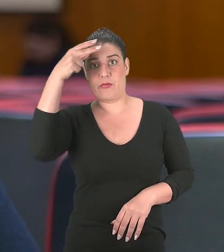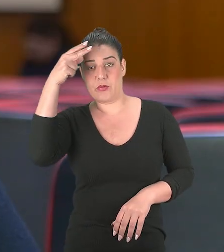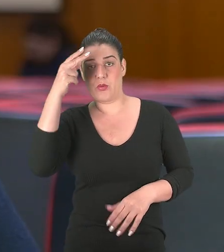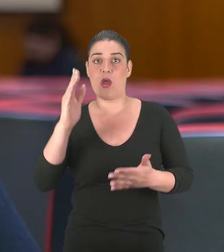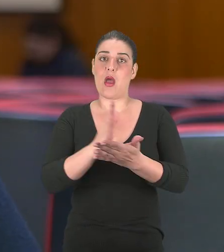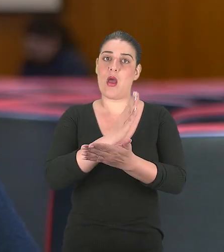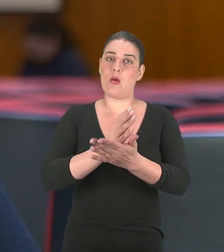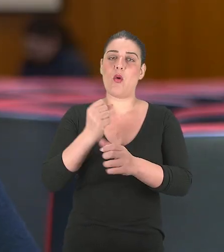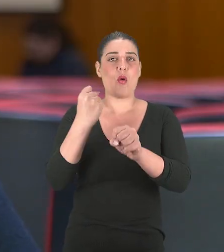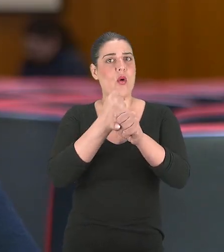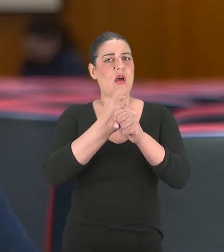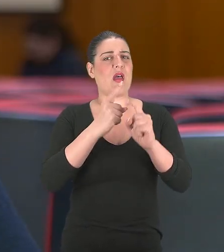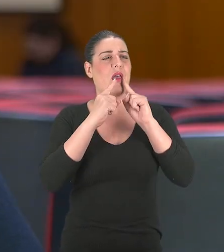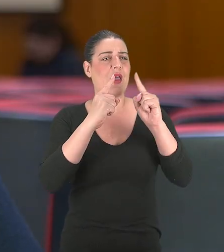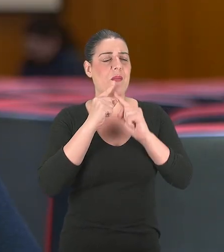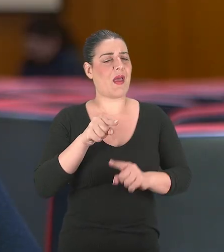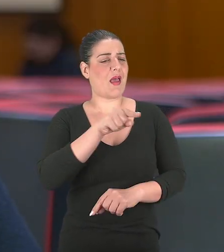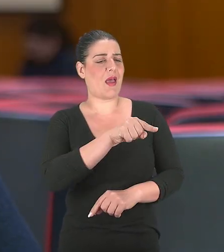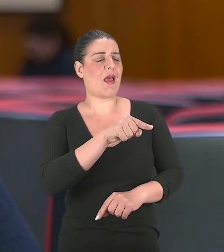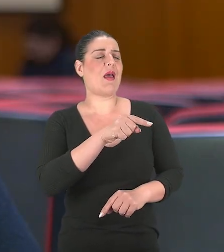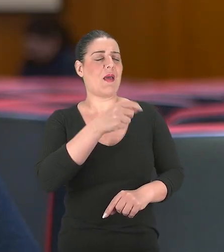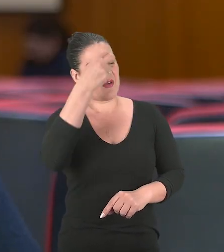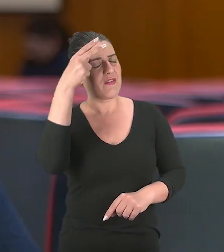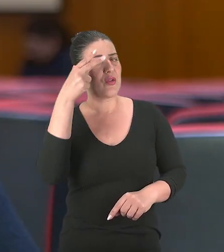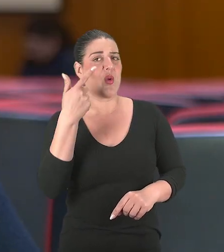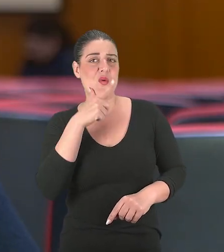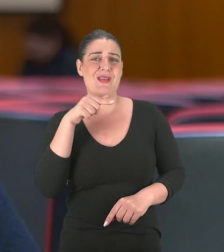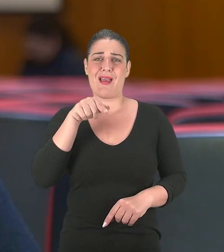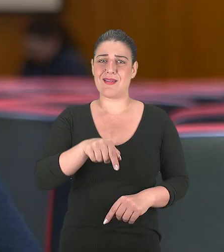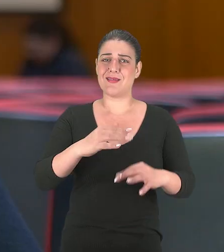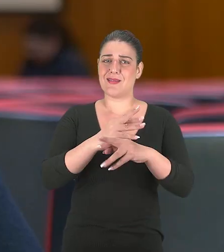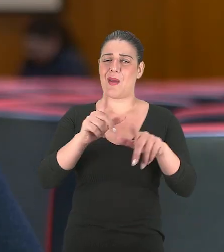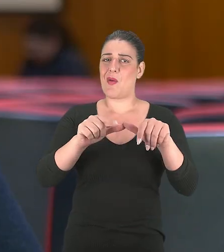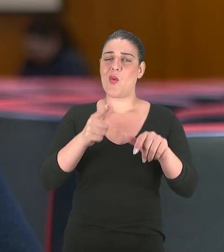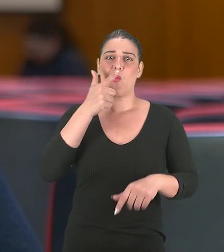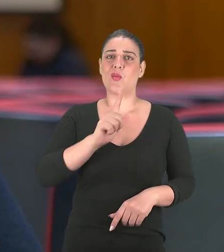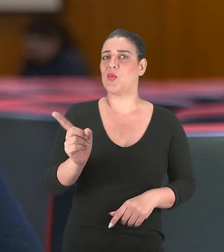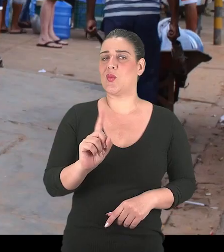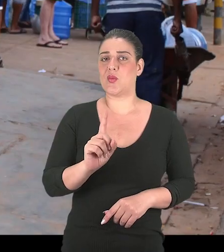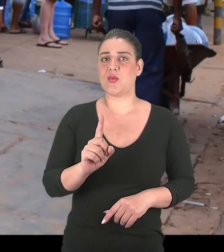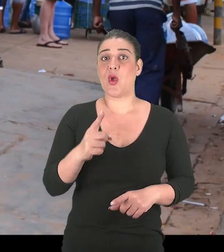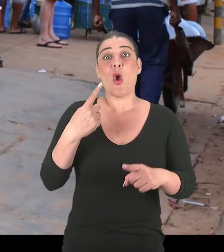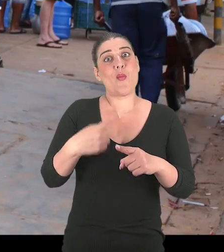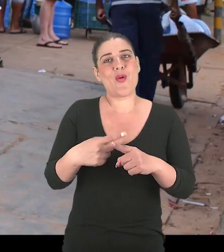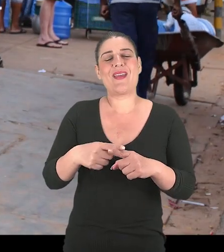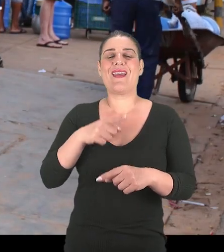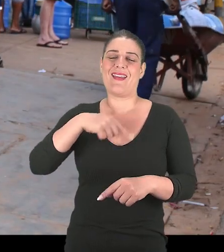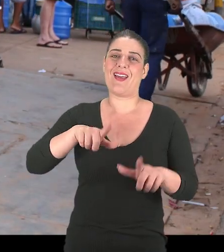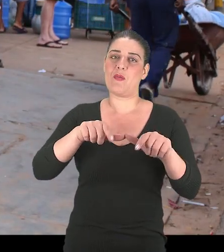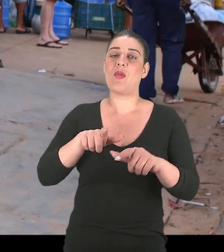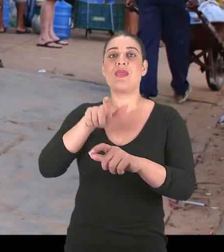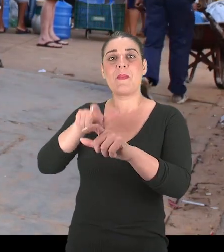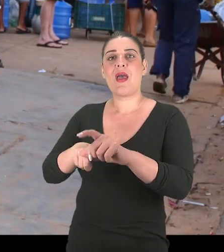Alguns incorporadores ainda reclamam um pouco, no município vizinho eu consigo, Bauru eu não consigo, porque Bauru ela depende mais da água, né,